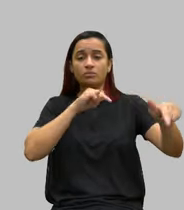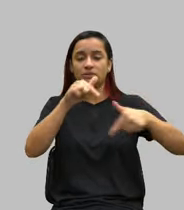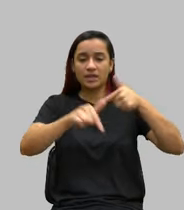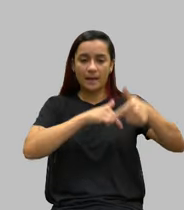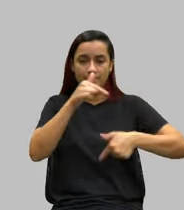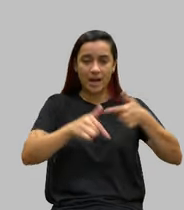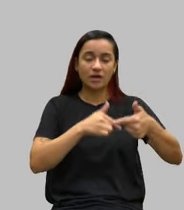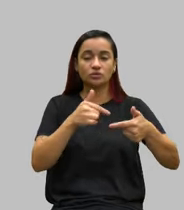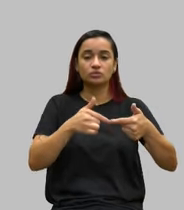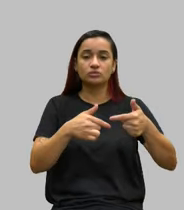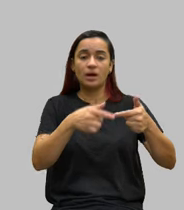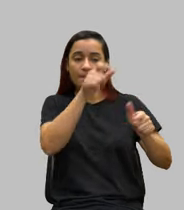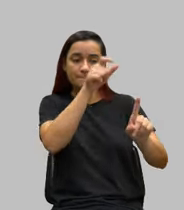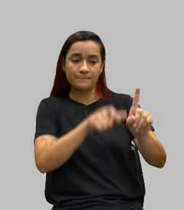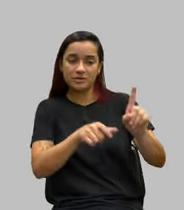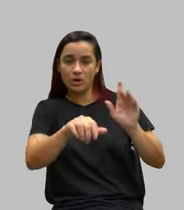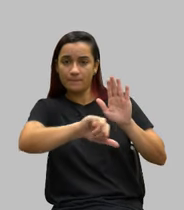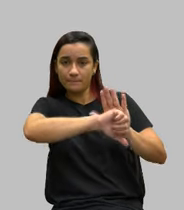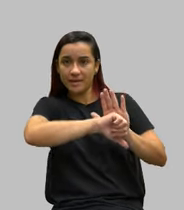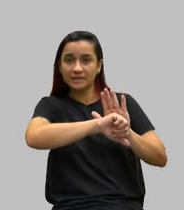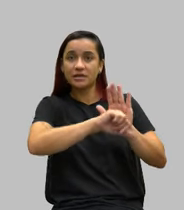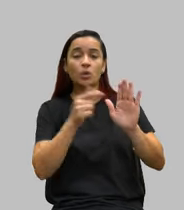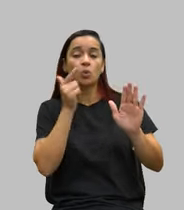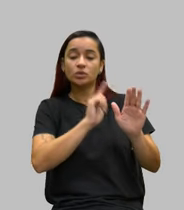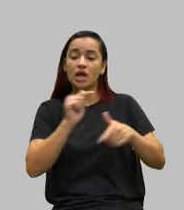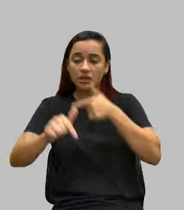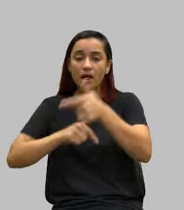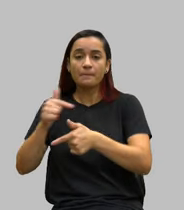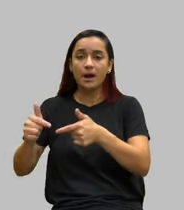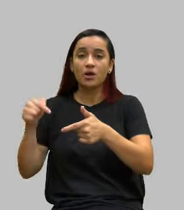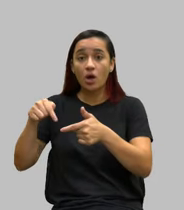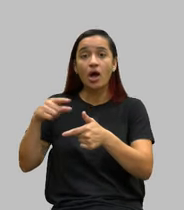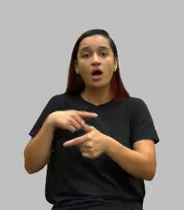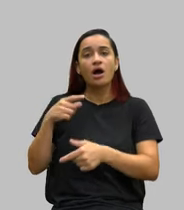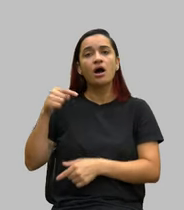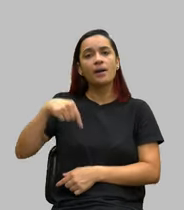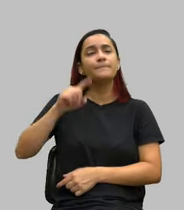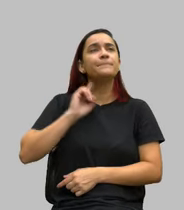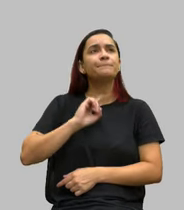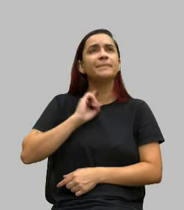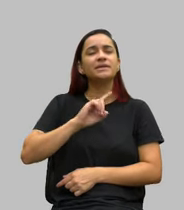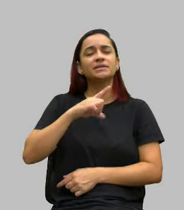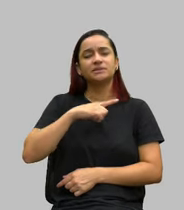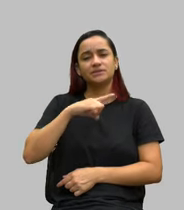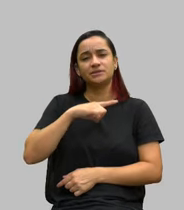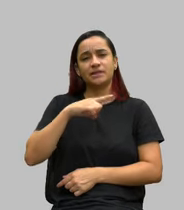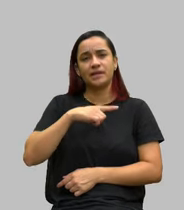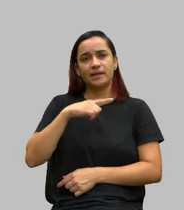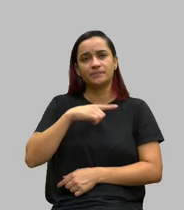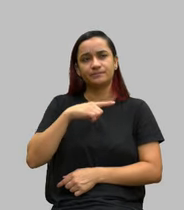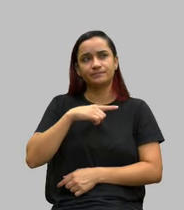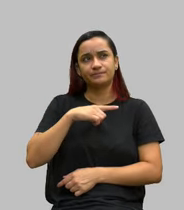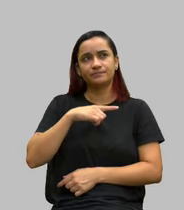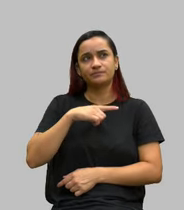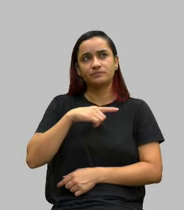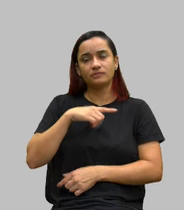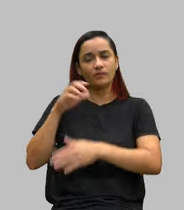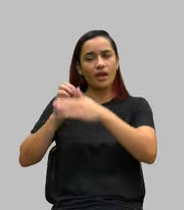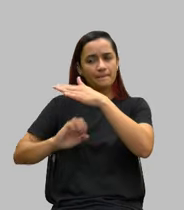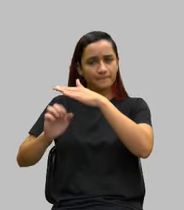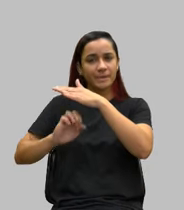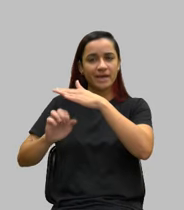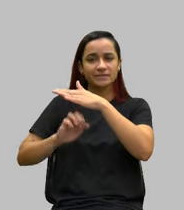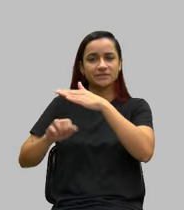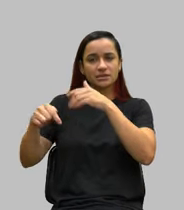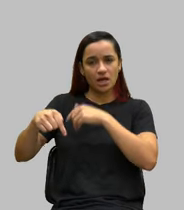do preso para que os senhores ten uma uma ideia Minas tem a das das empresas né que foram que